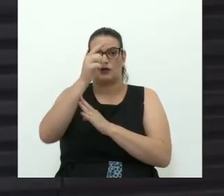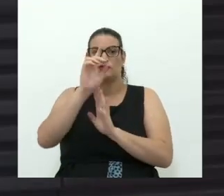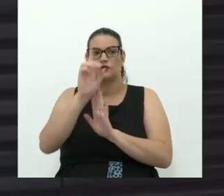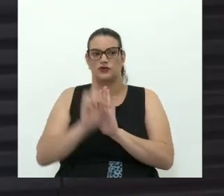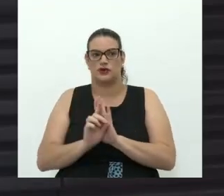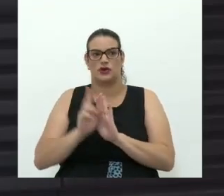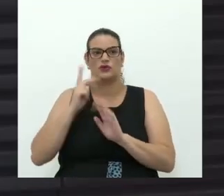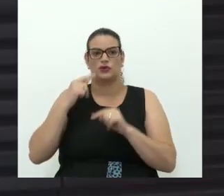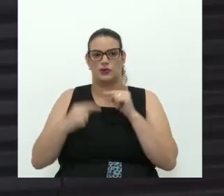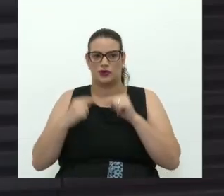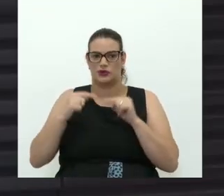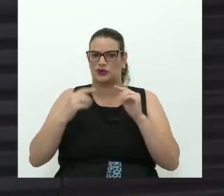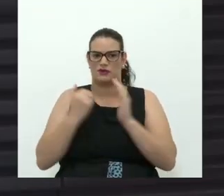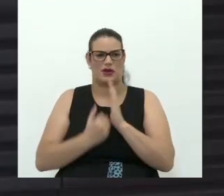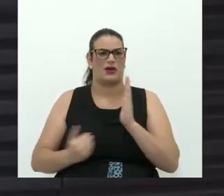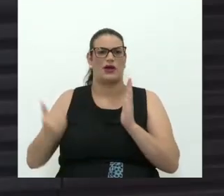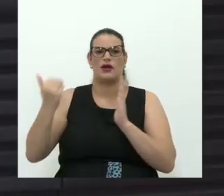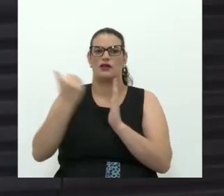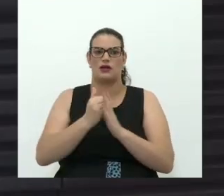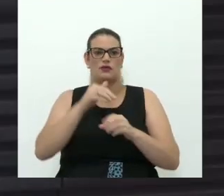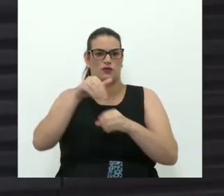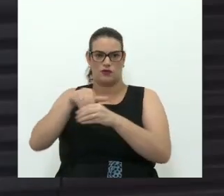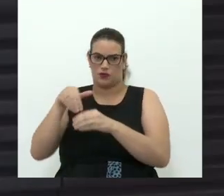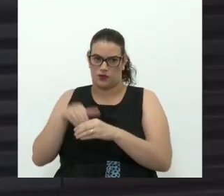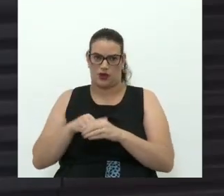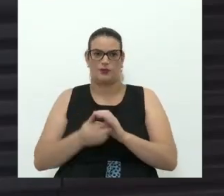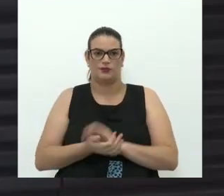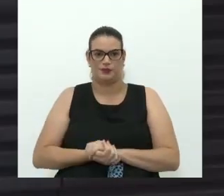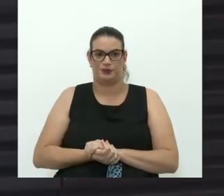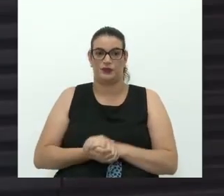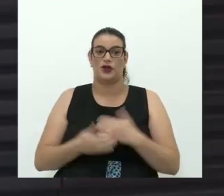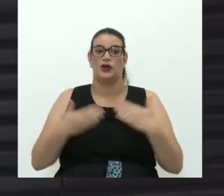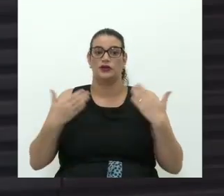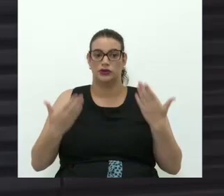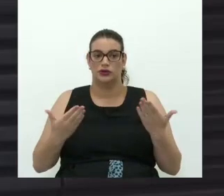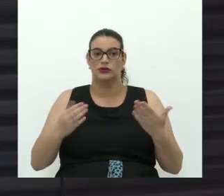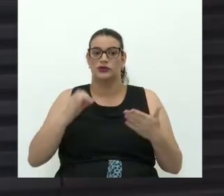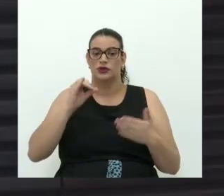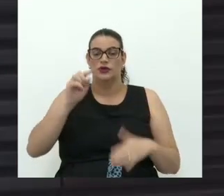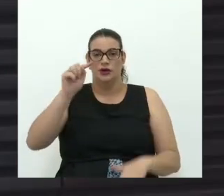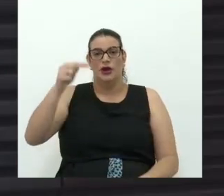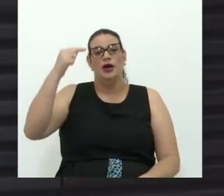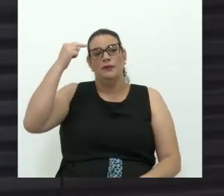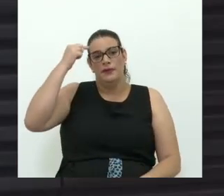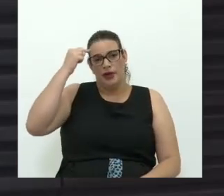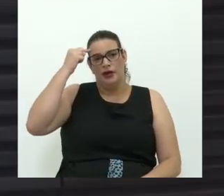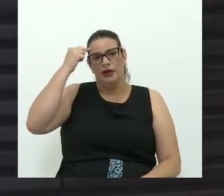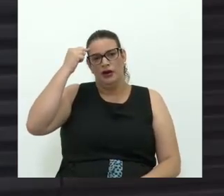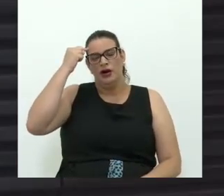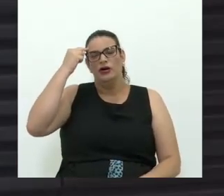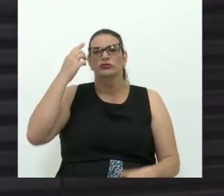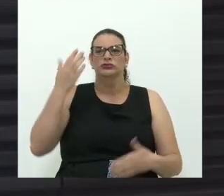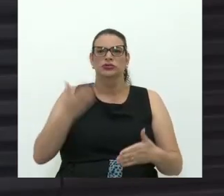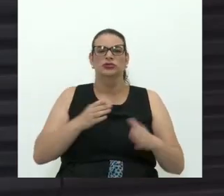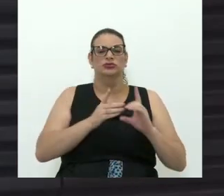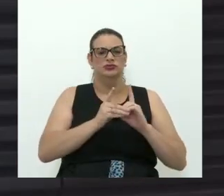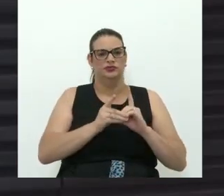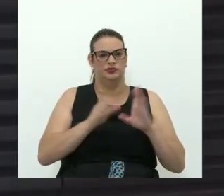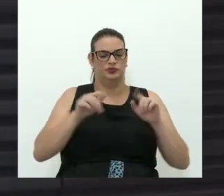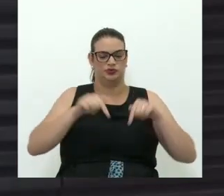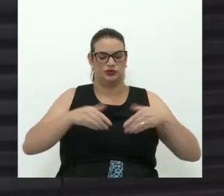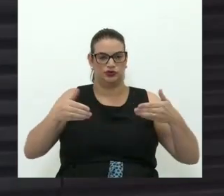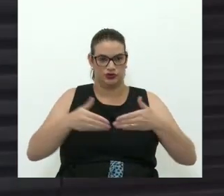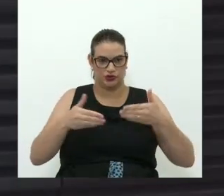além de votar e ser votado Então se vocês pensam que na democracia de hoje a